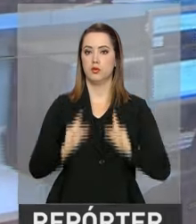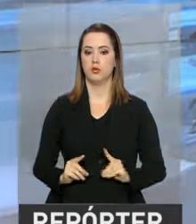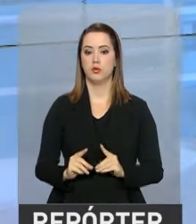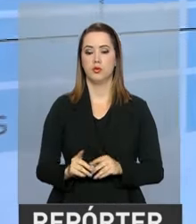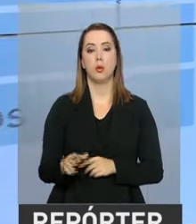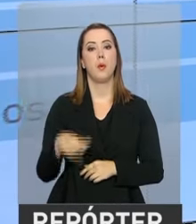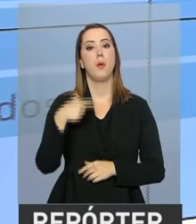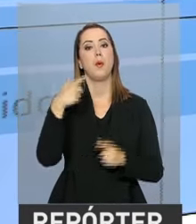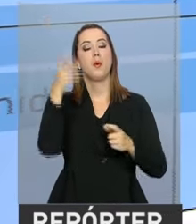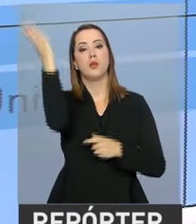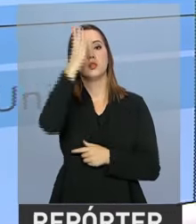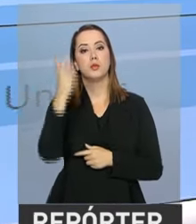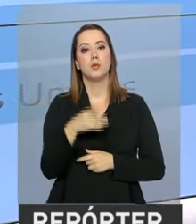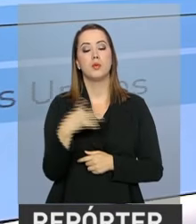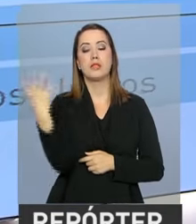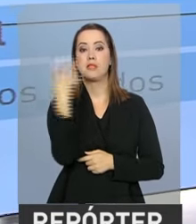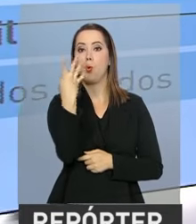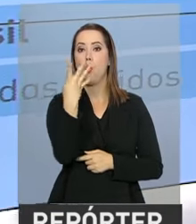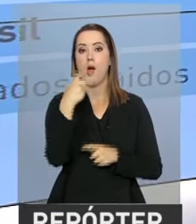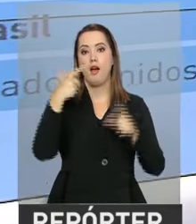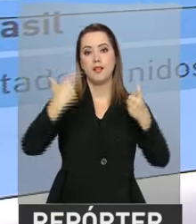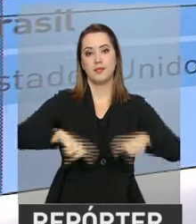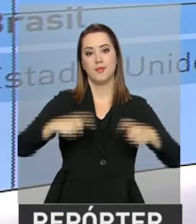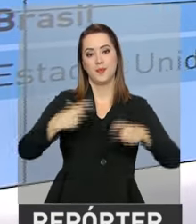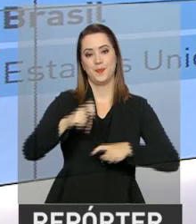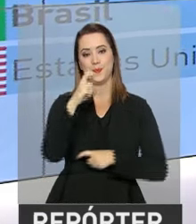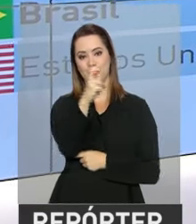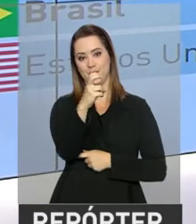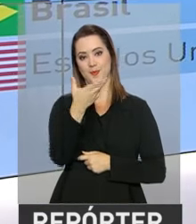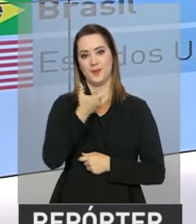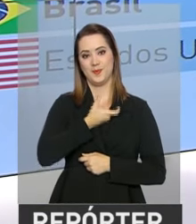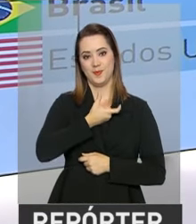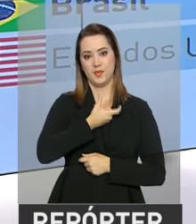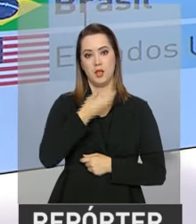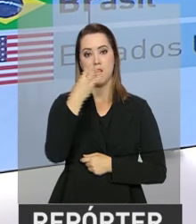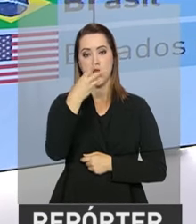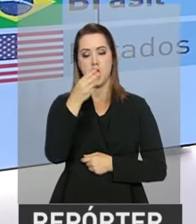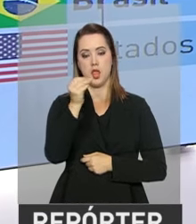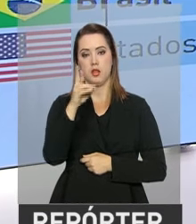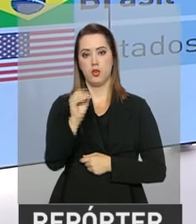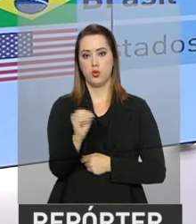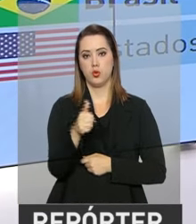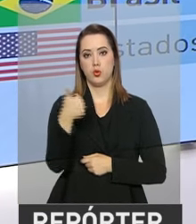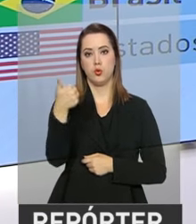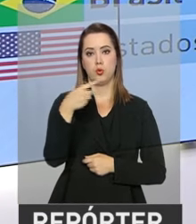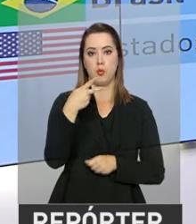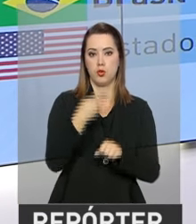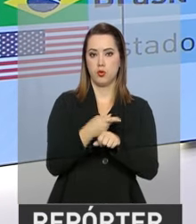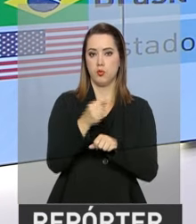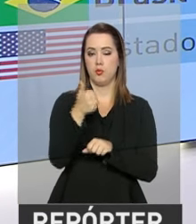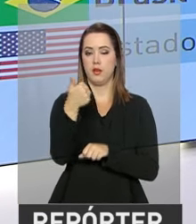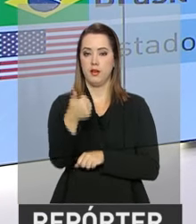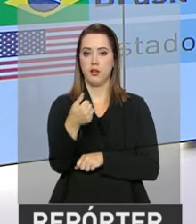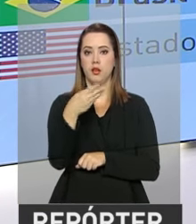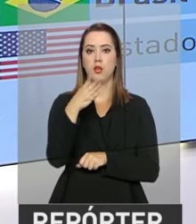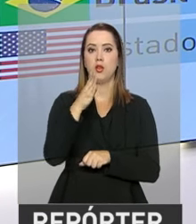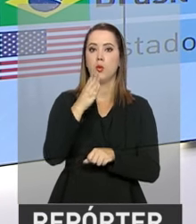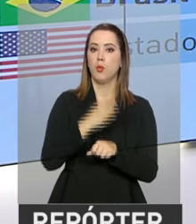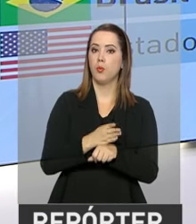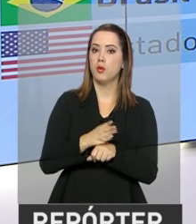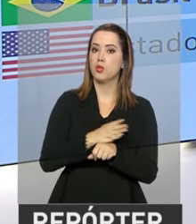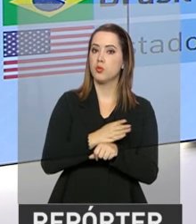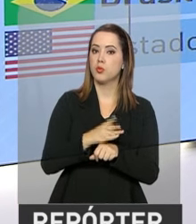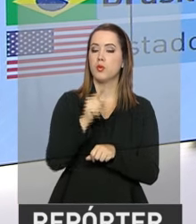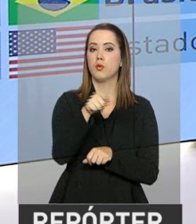está em quarto lugar, olha só, com 5 medalhas no total, 3 delas de ouro, uma de prata e uma de bronze. O quadro geral de medalhas